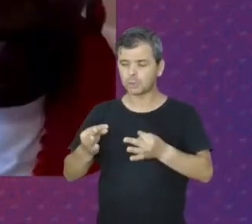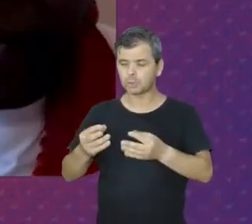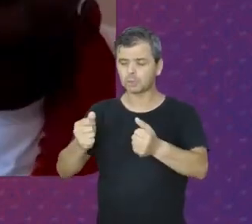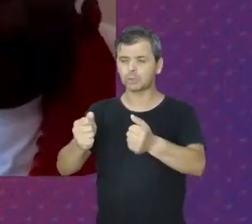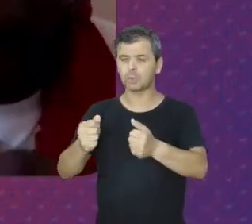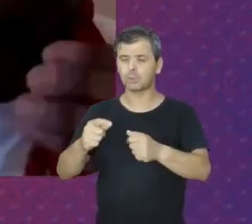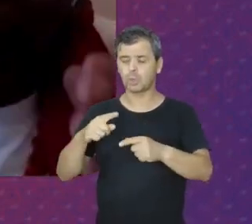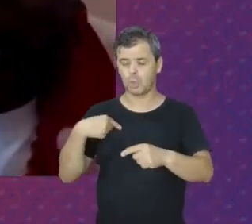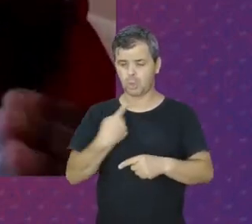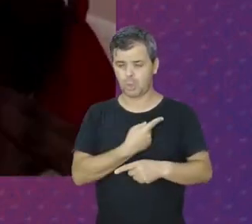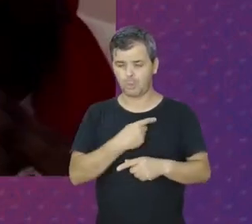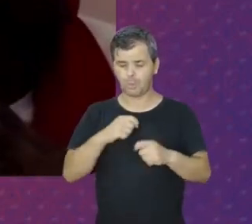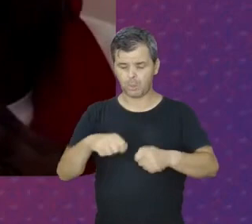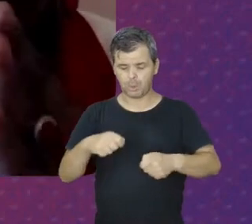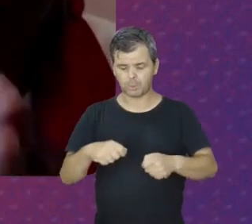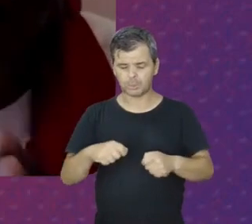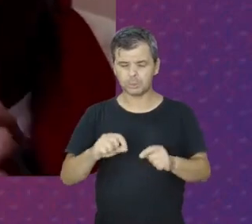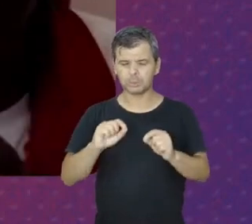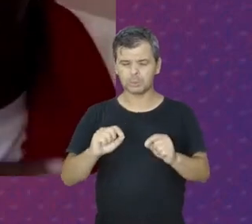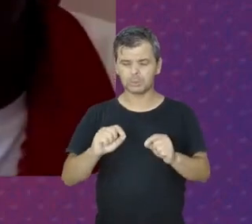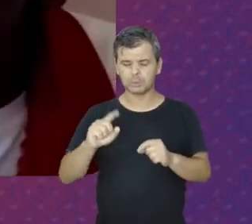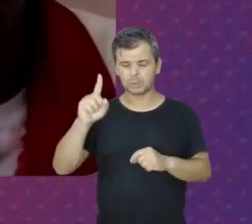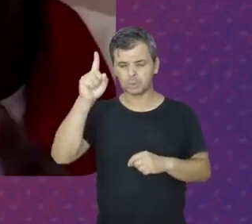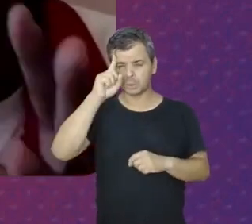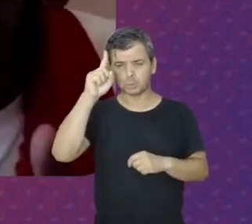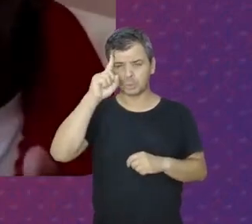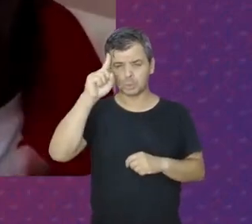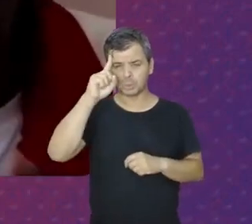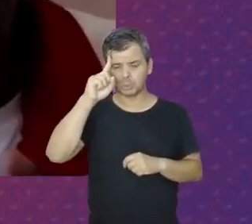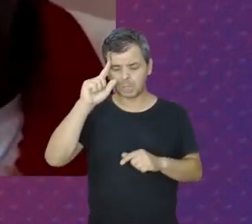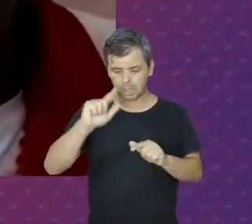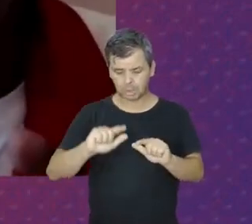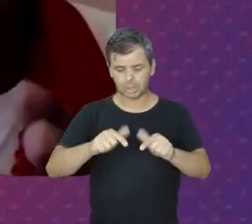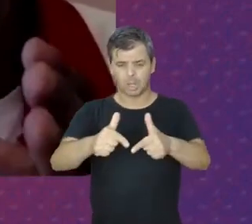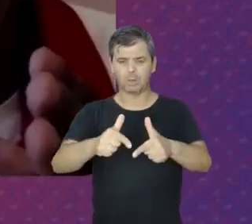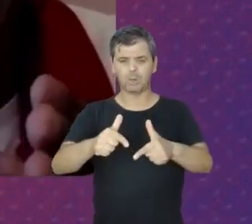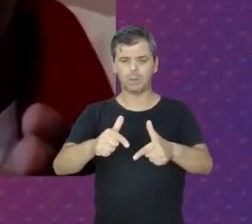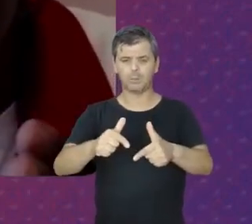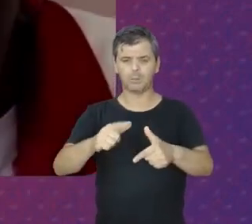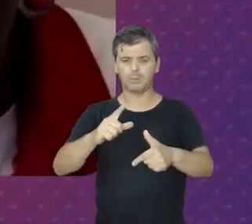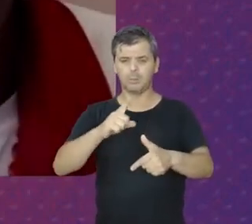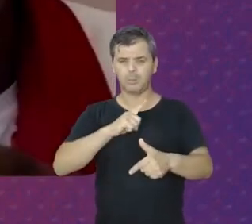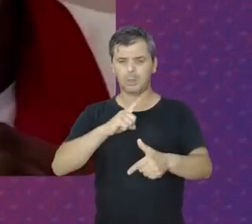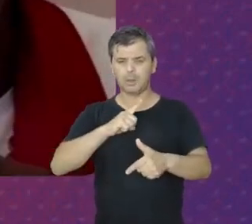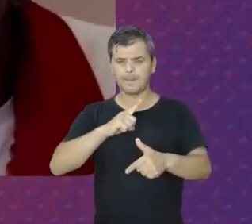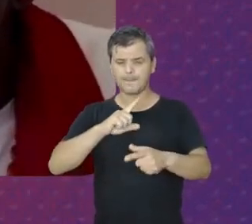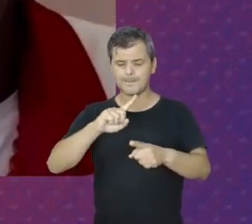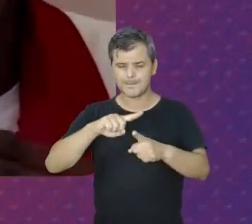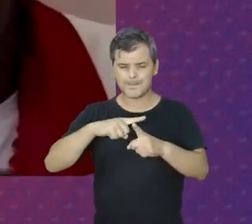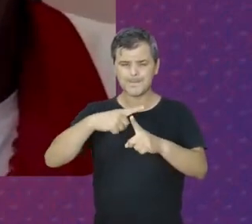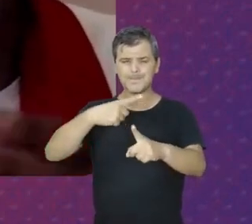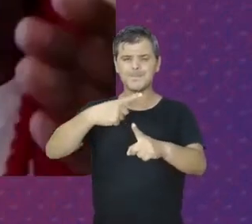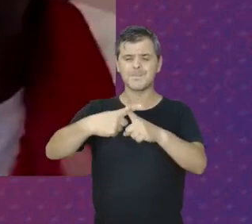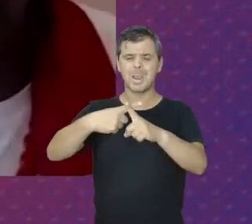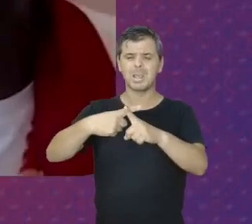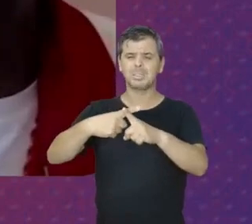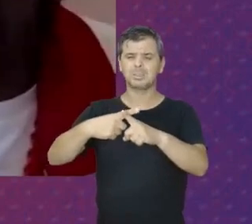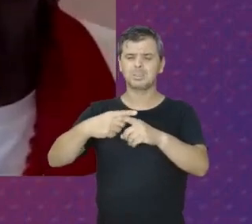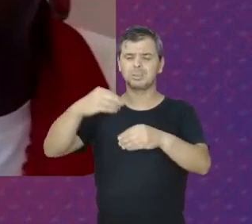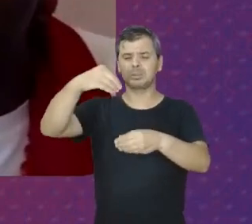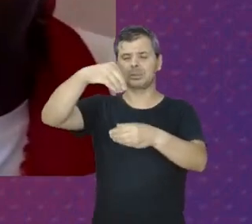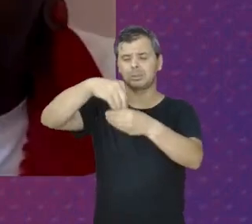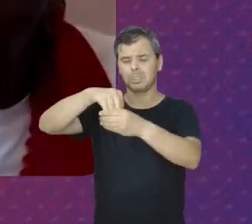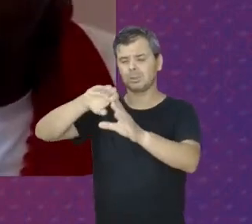Nós precisamos lidar diariamente na luta por termos mais condições de estarmos dentro